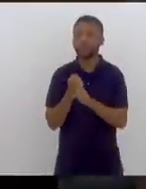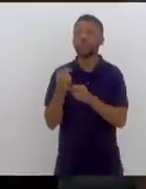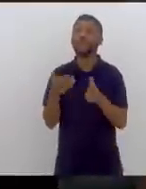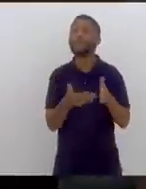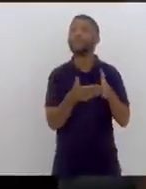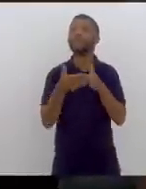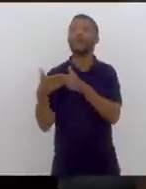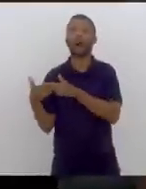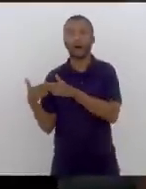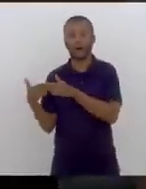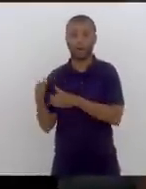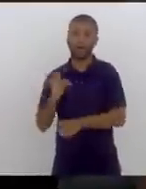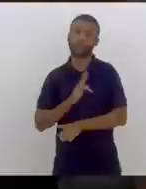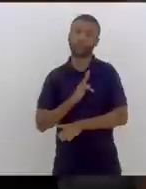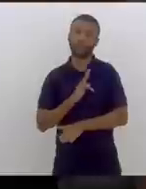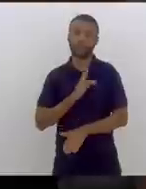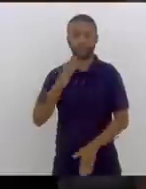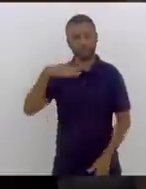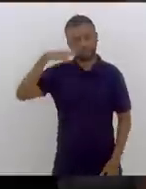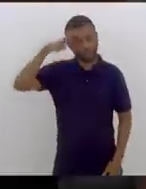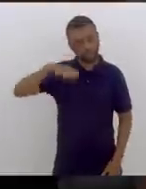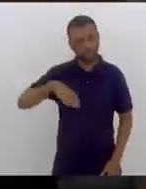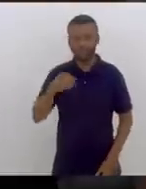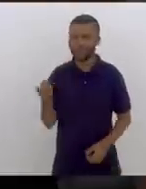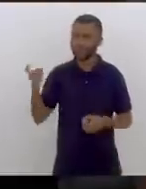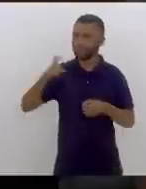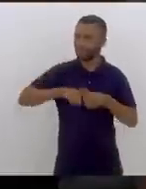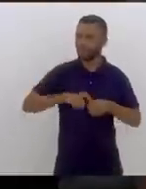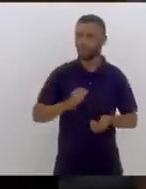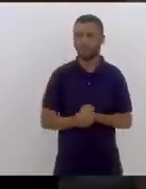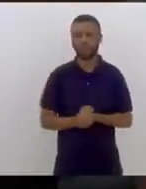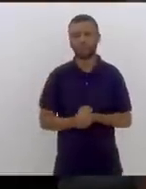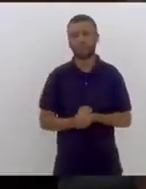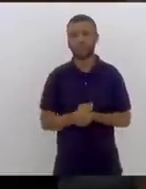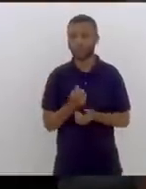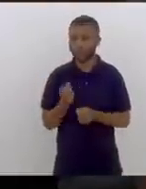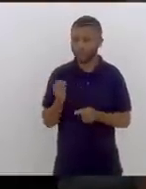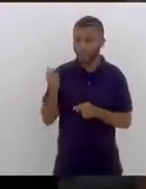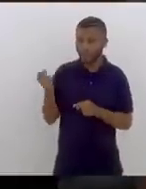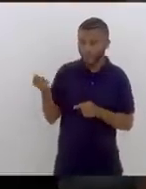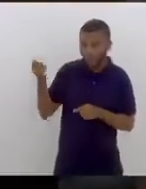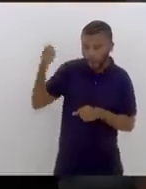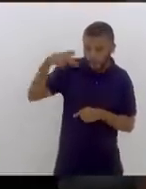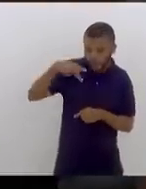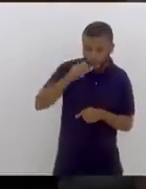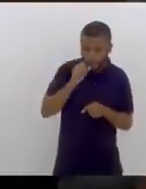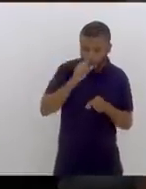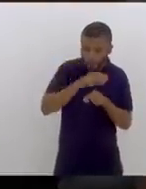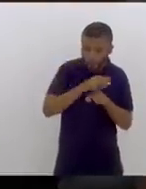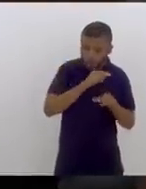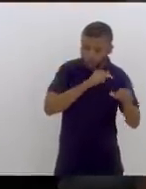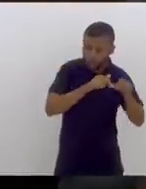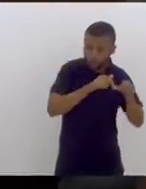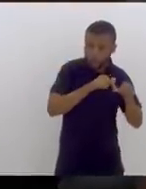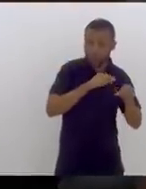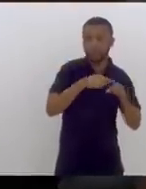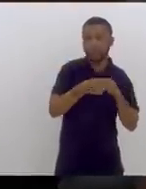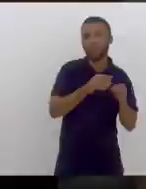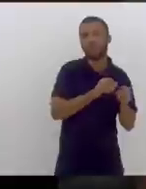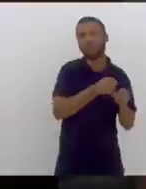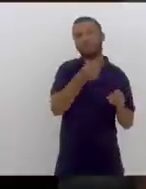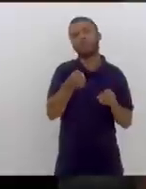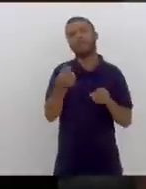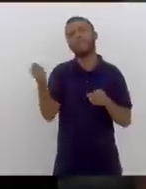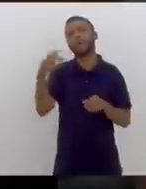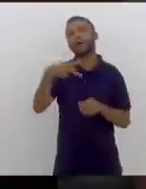da polícia militar e foi reintegrado ao passar para inatividade Ele entrou na ativa e foi passado para a Inatividade